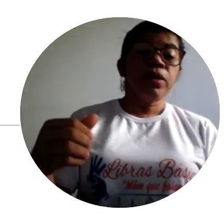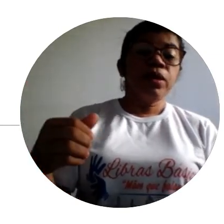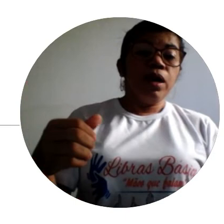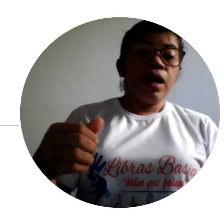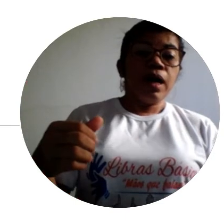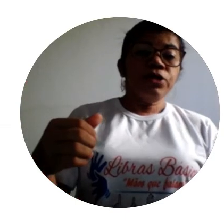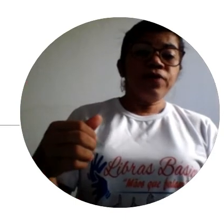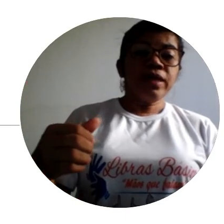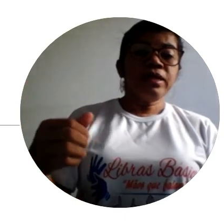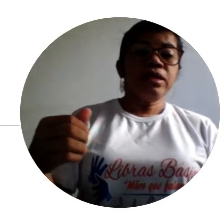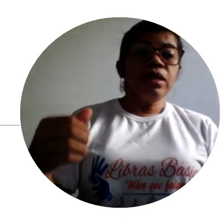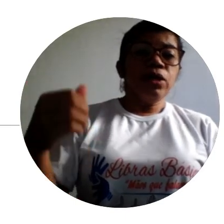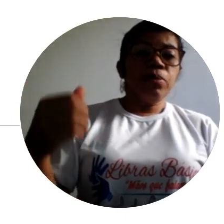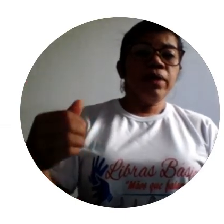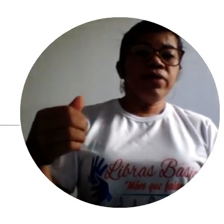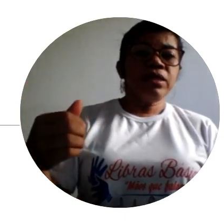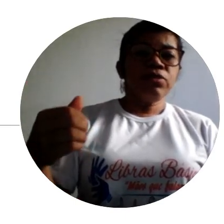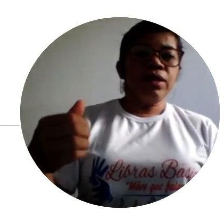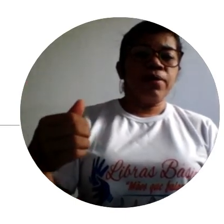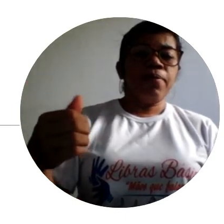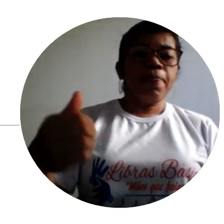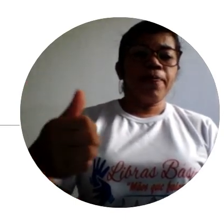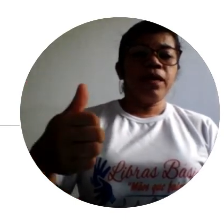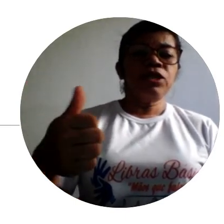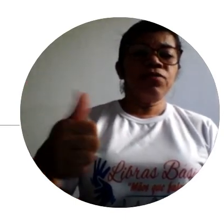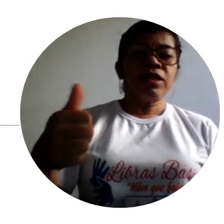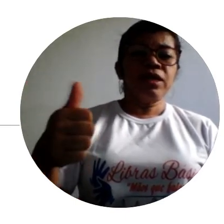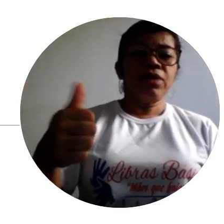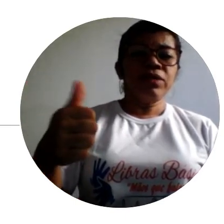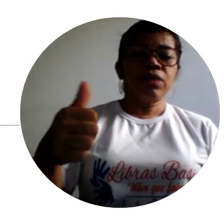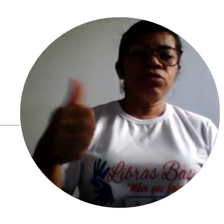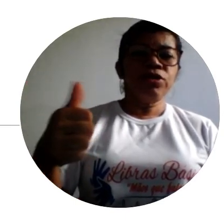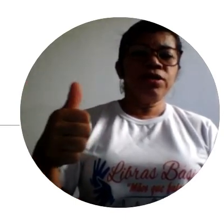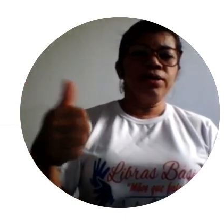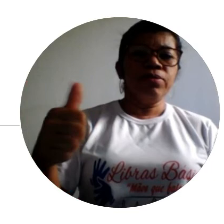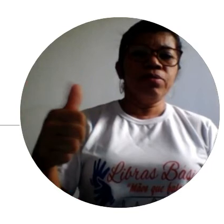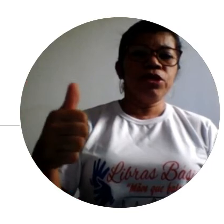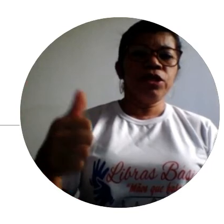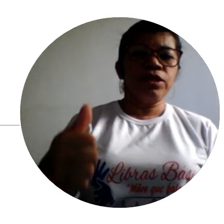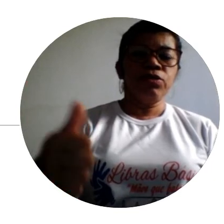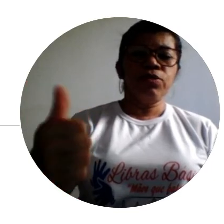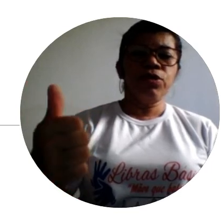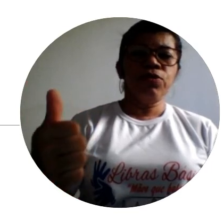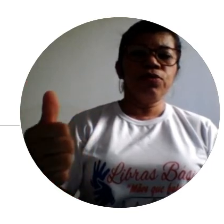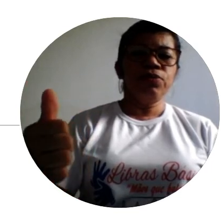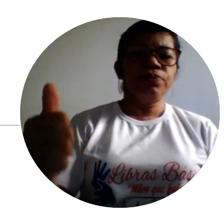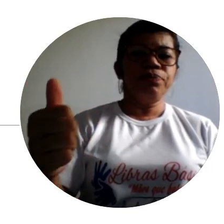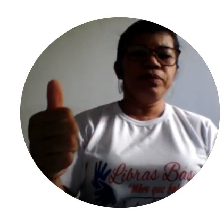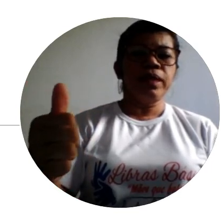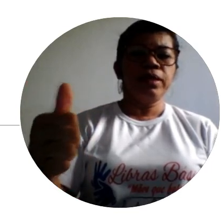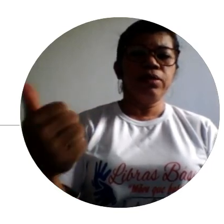terceiro, a diferença vai ser o quê? Que a gente vai ter que dar uma sacudidinha, mexida. Número